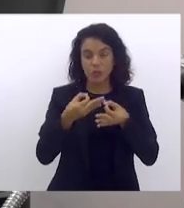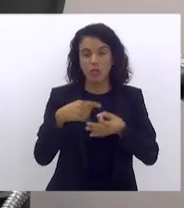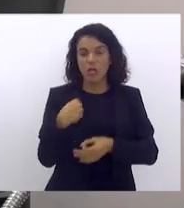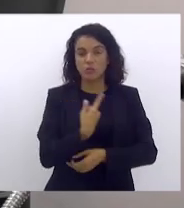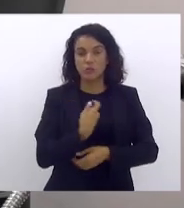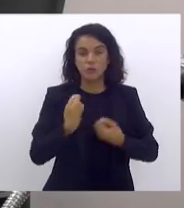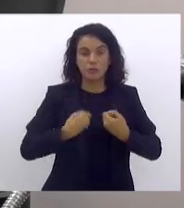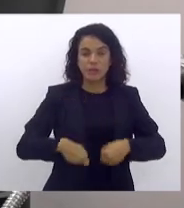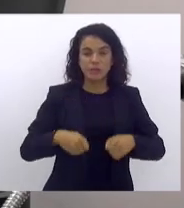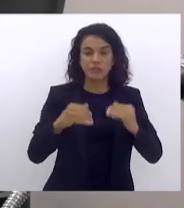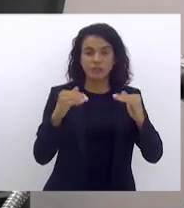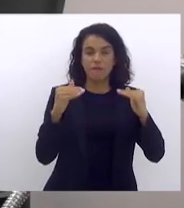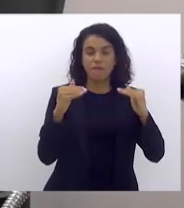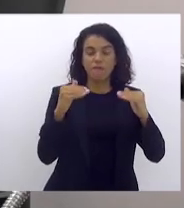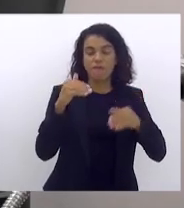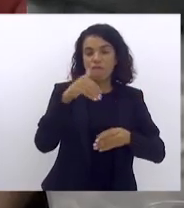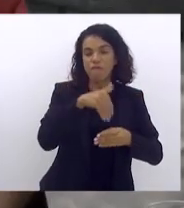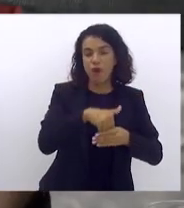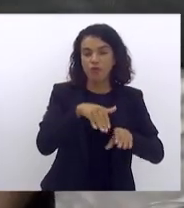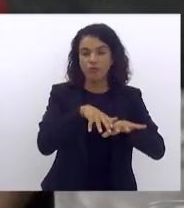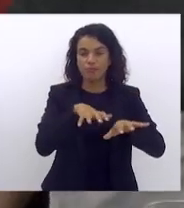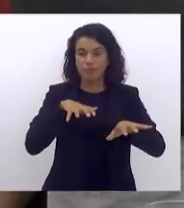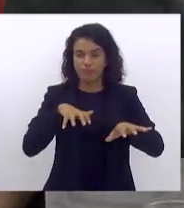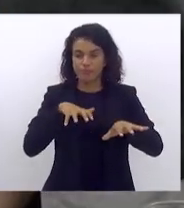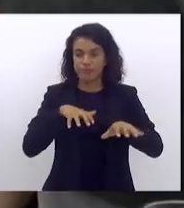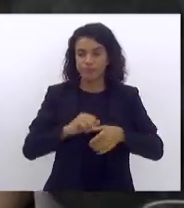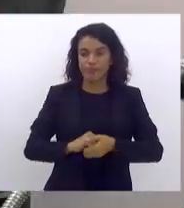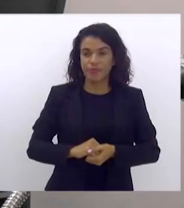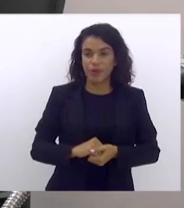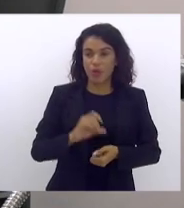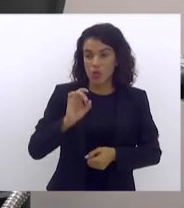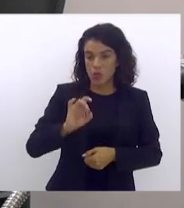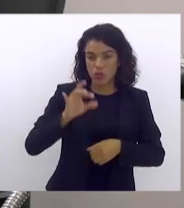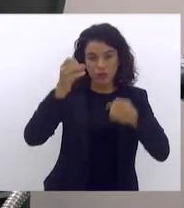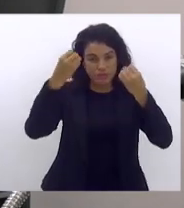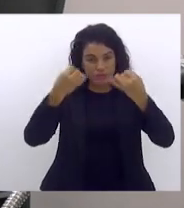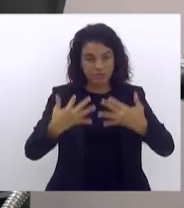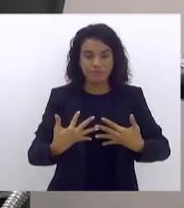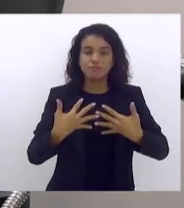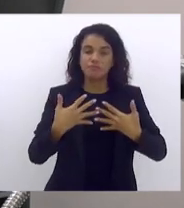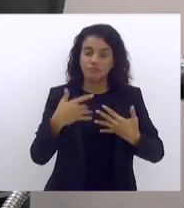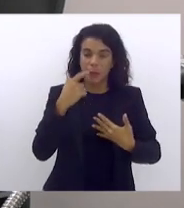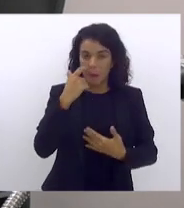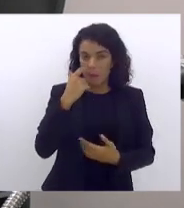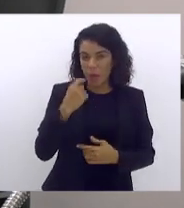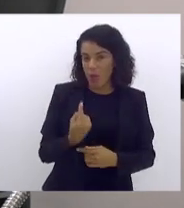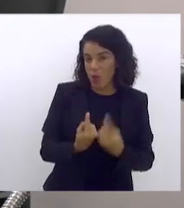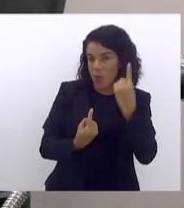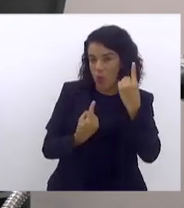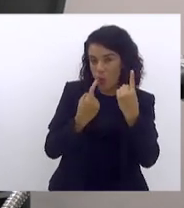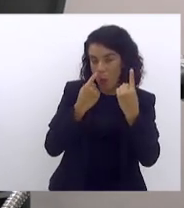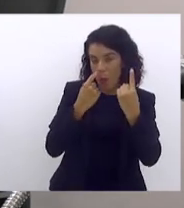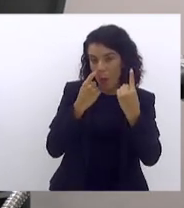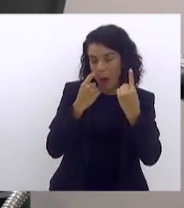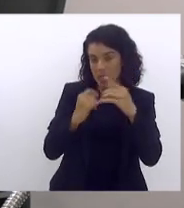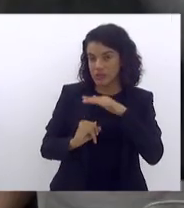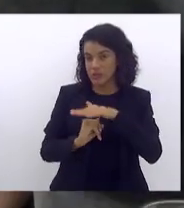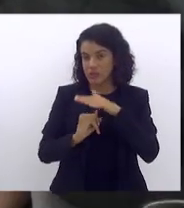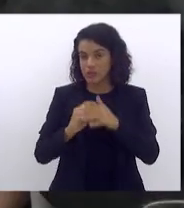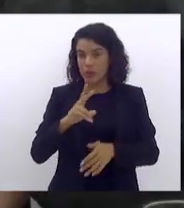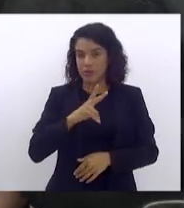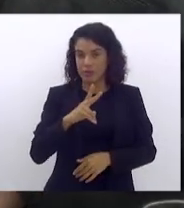precisa dar voto divergente. Só estou explicando aqui o escopo, entendeu? Está direcionando para uma entidade privada. Eu acho oportuna a